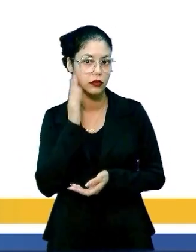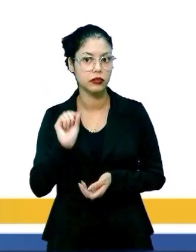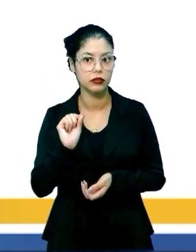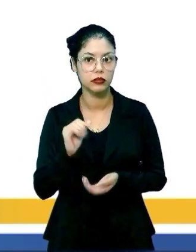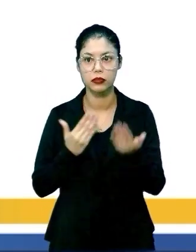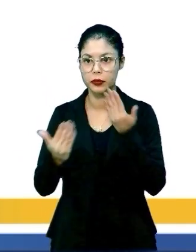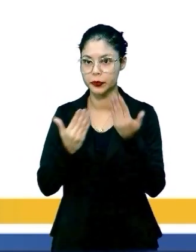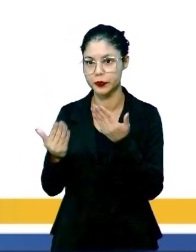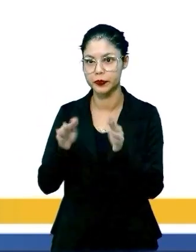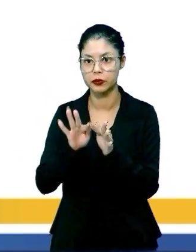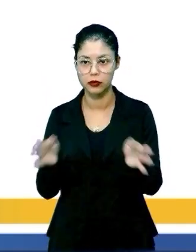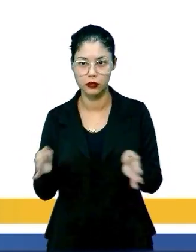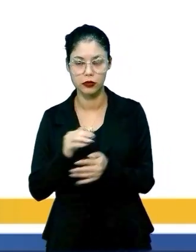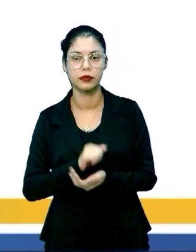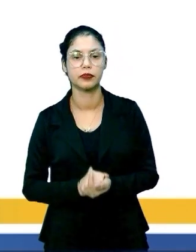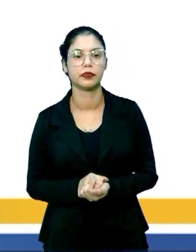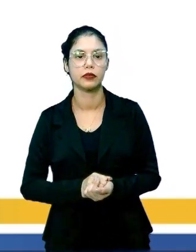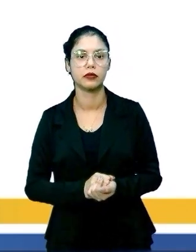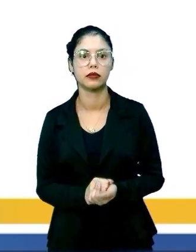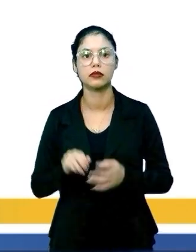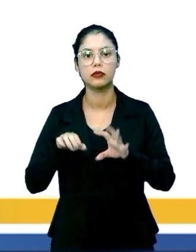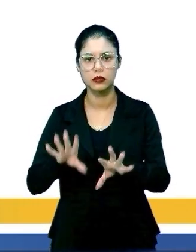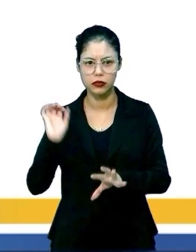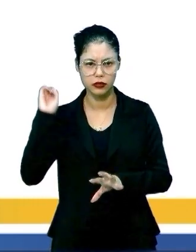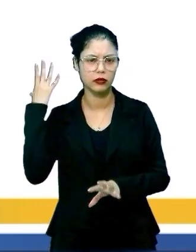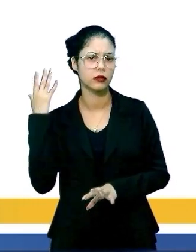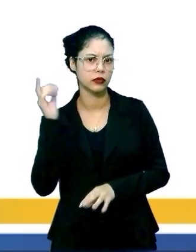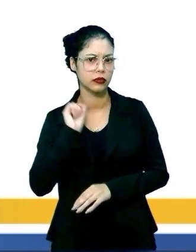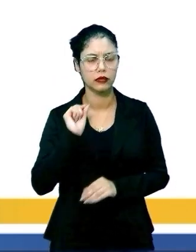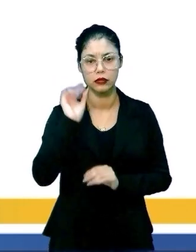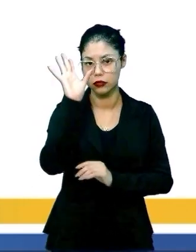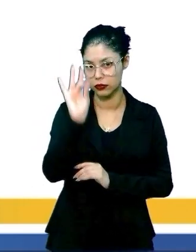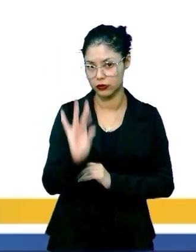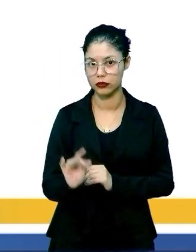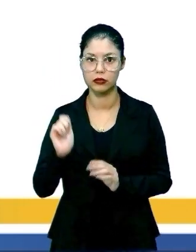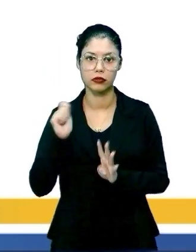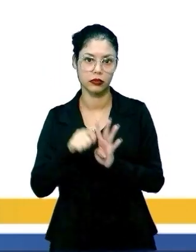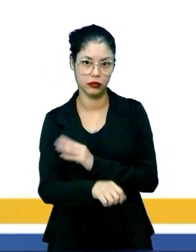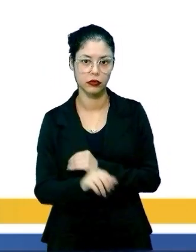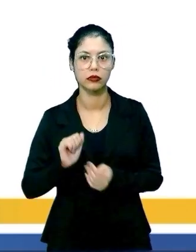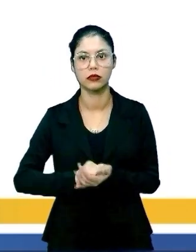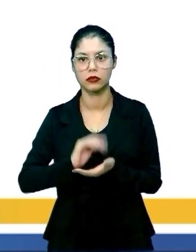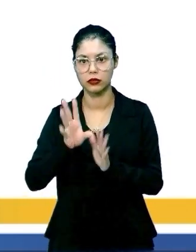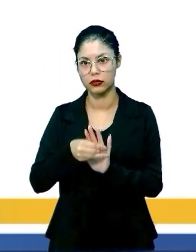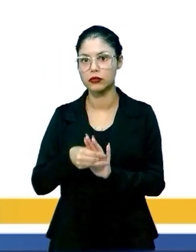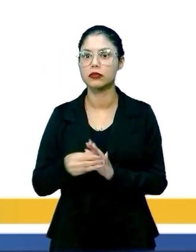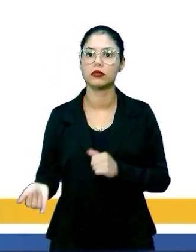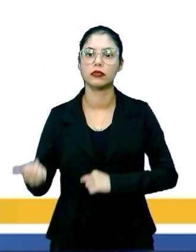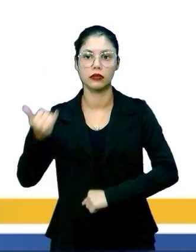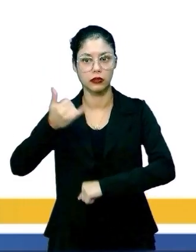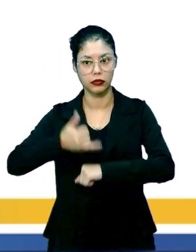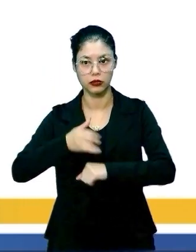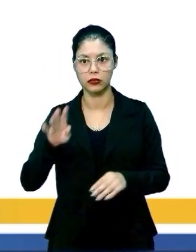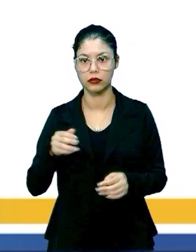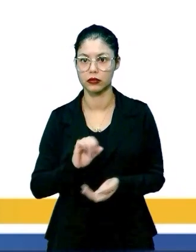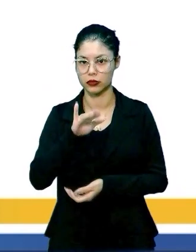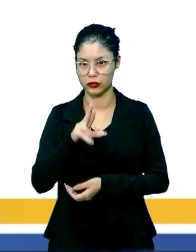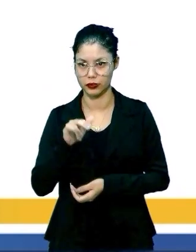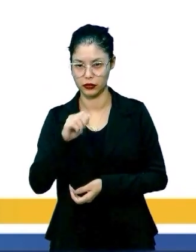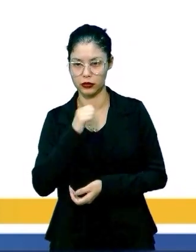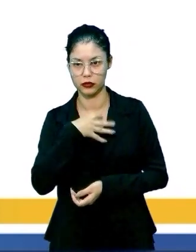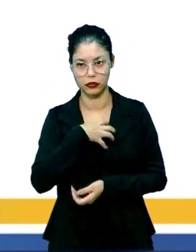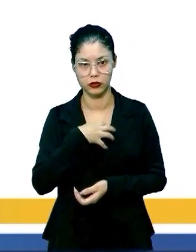é justamente comparar com os juros simples. O que acontece é que cada mês é aplicada uma correção sobre o capital de